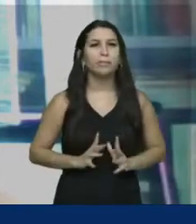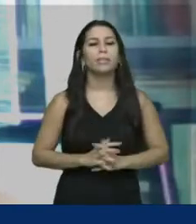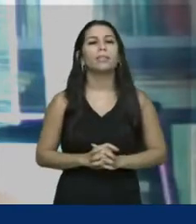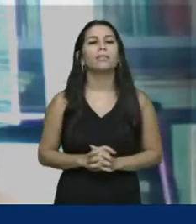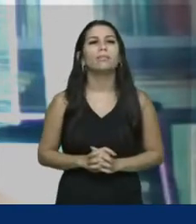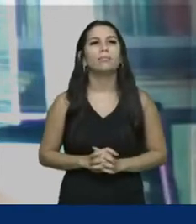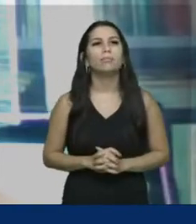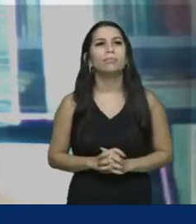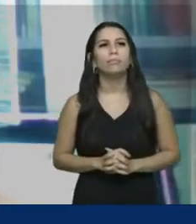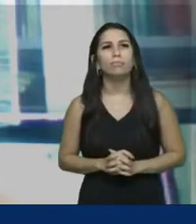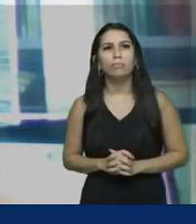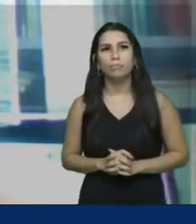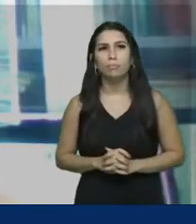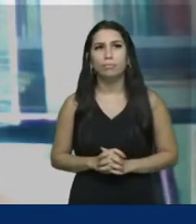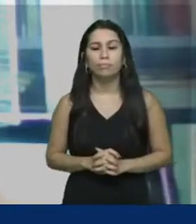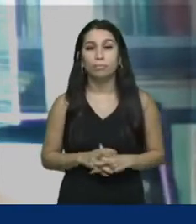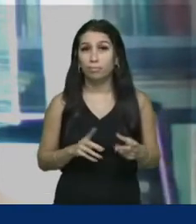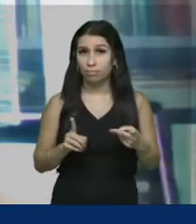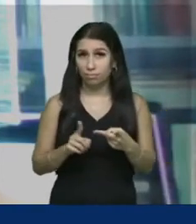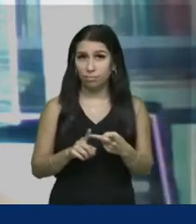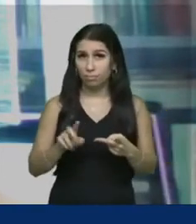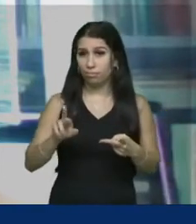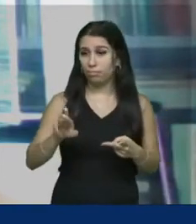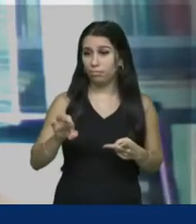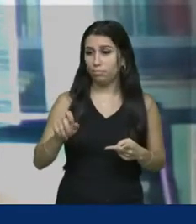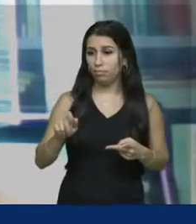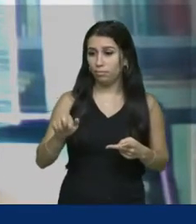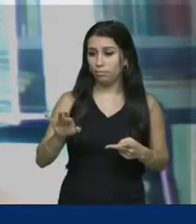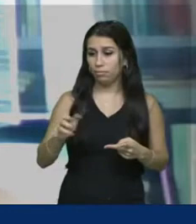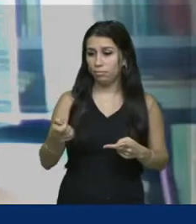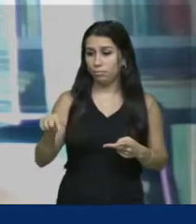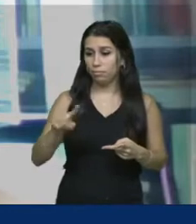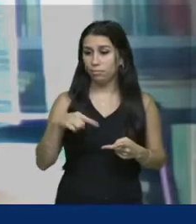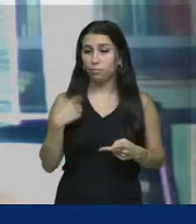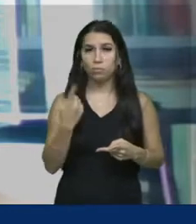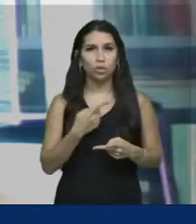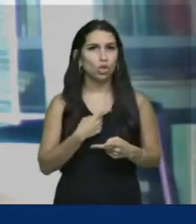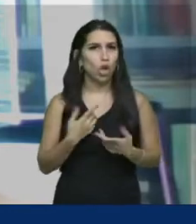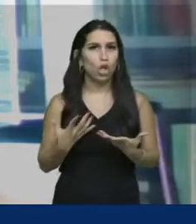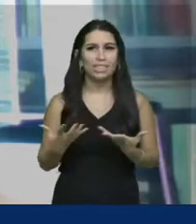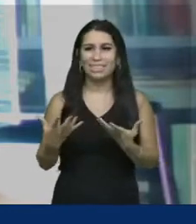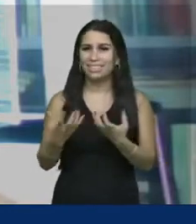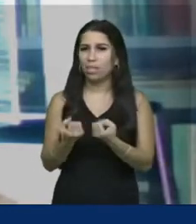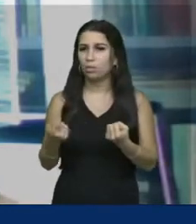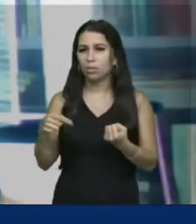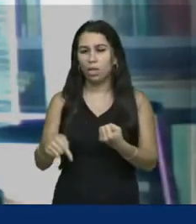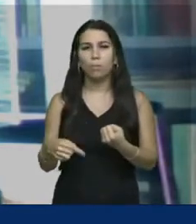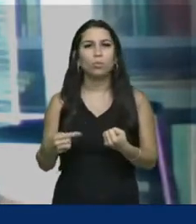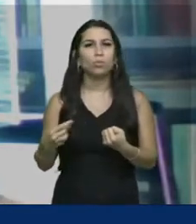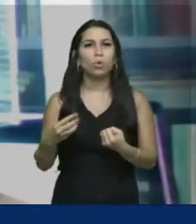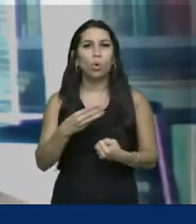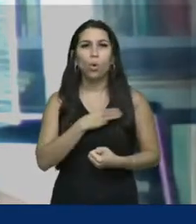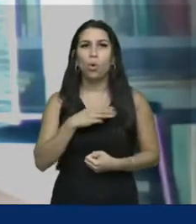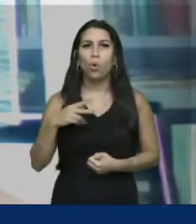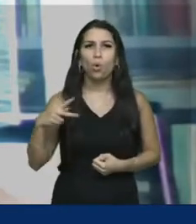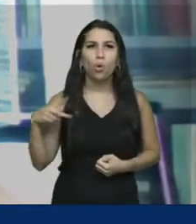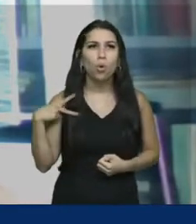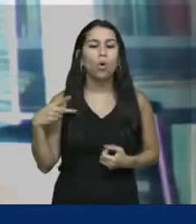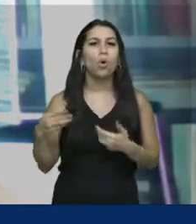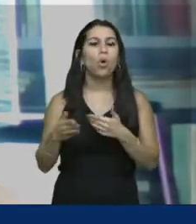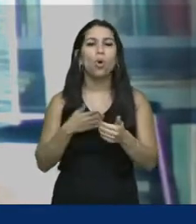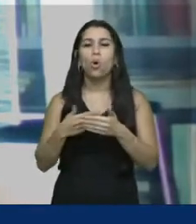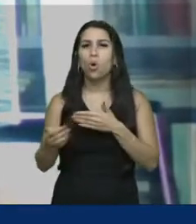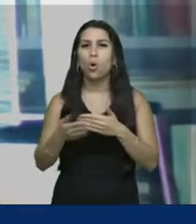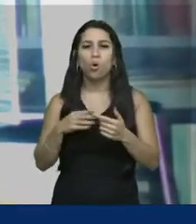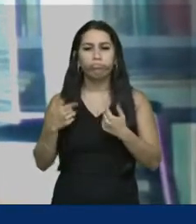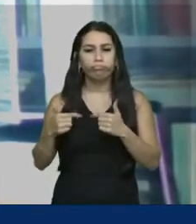Na questão de repressão, nós reprimimos dentro do Ministério Público toda e qualquer iniciativa que nós